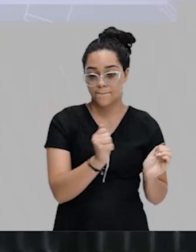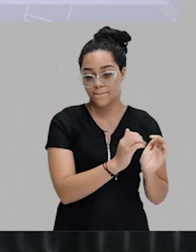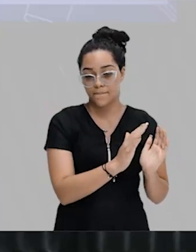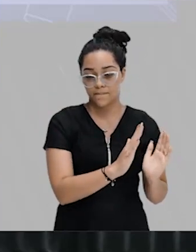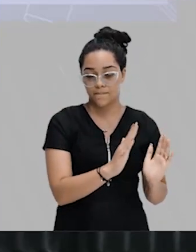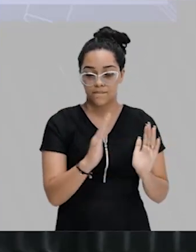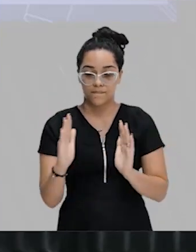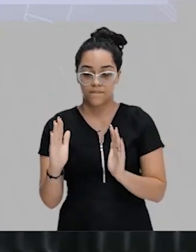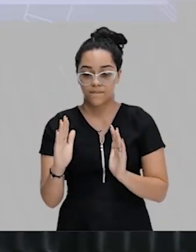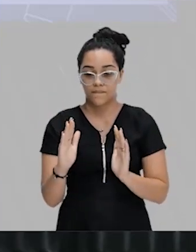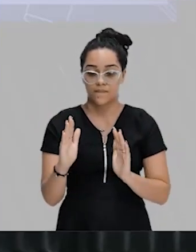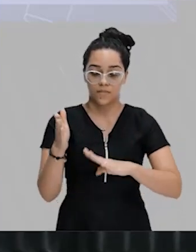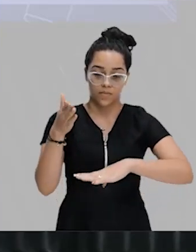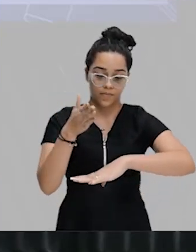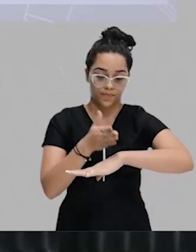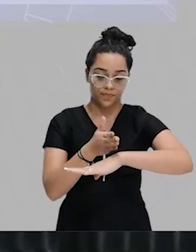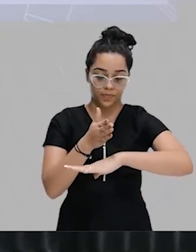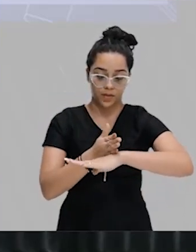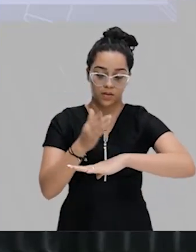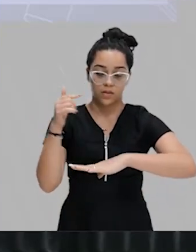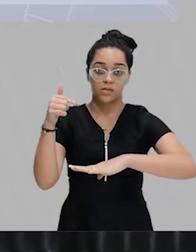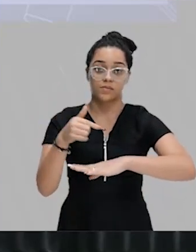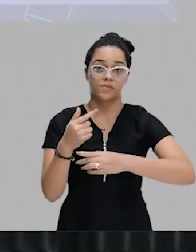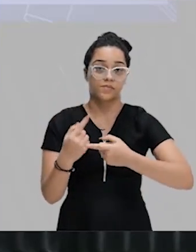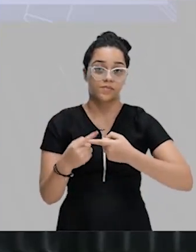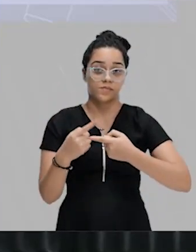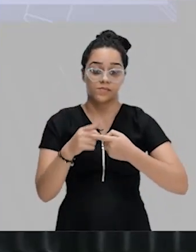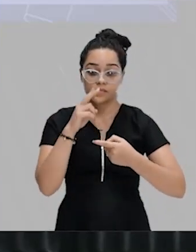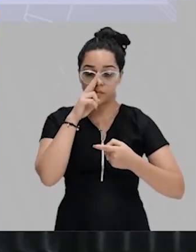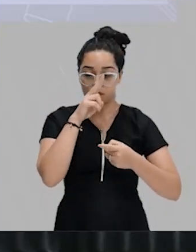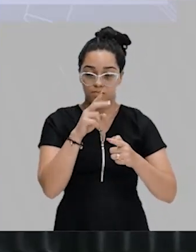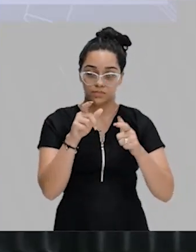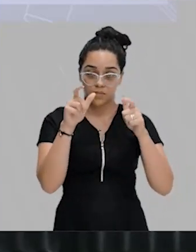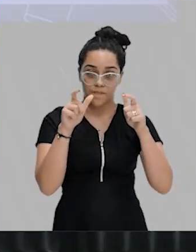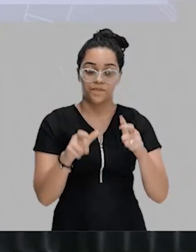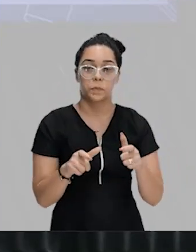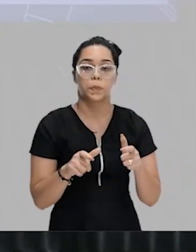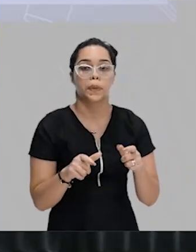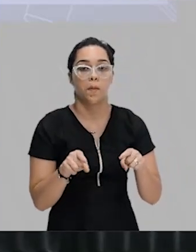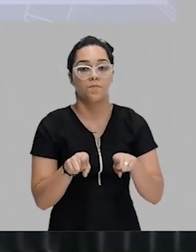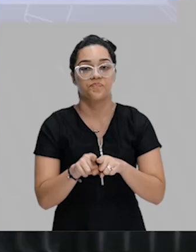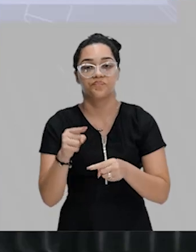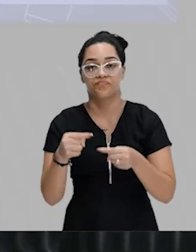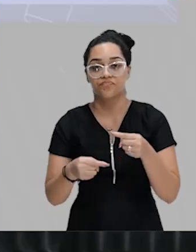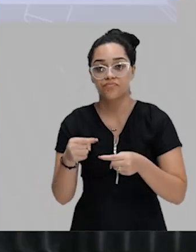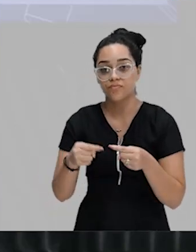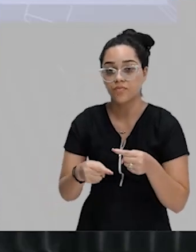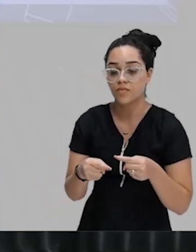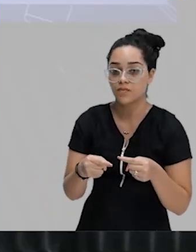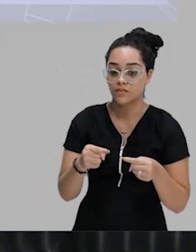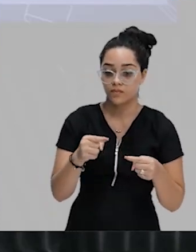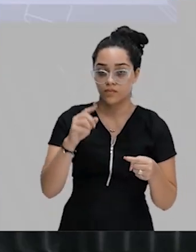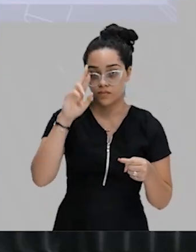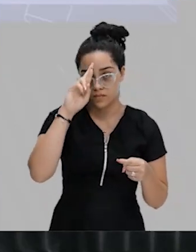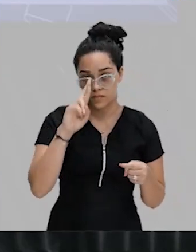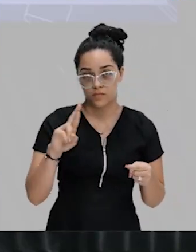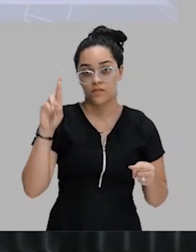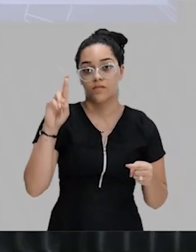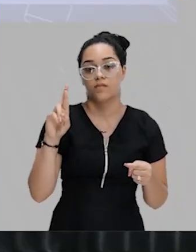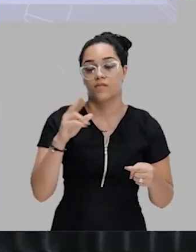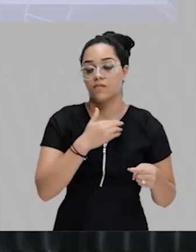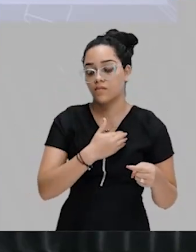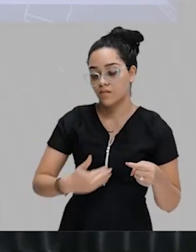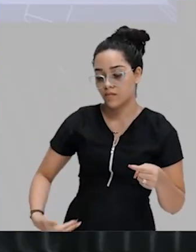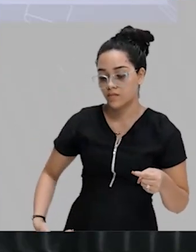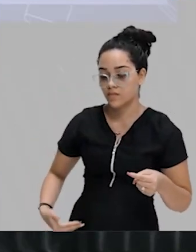Média, porque durante a Idade Média o poder é local, o poder político é senhorial, o poder político